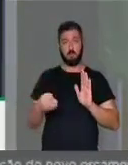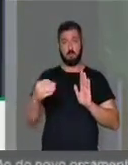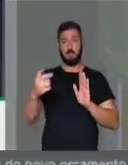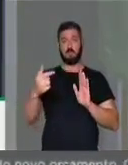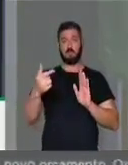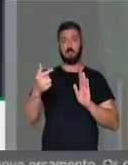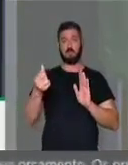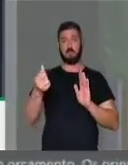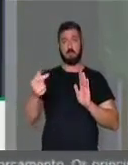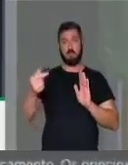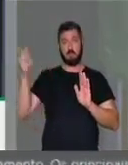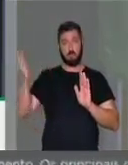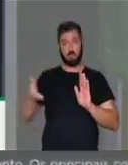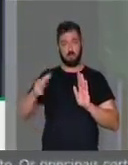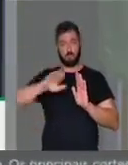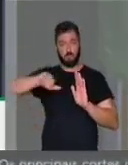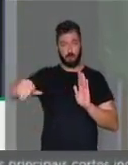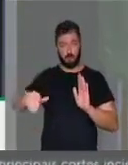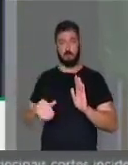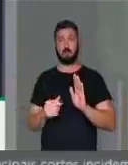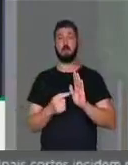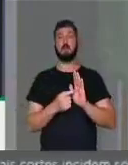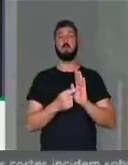1.454 de 2007, o